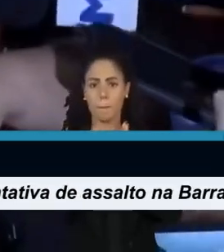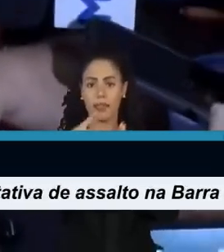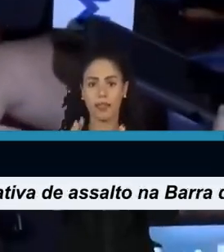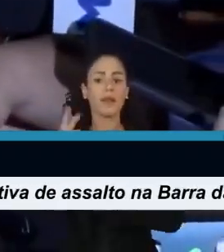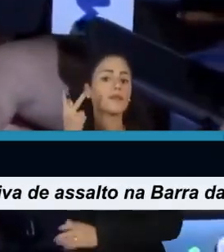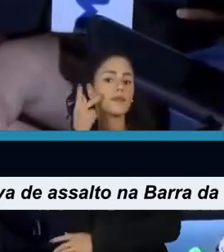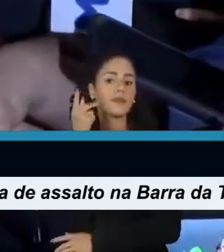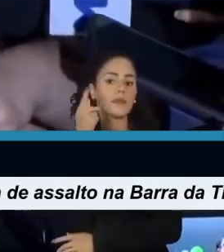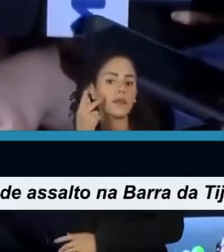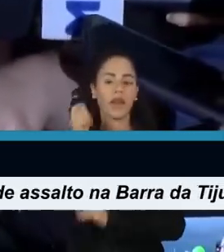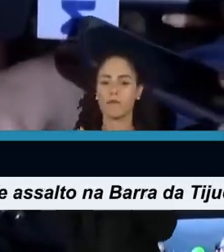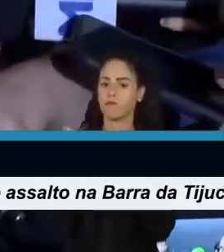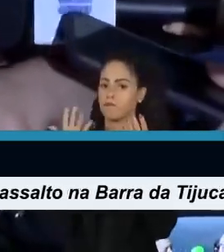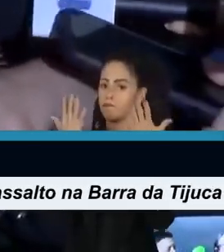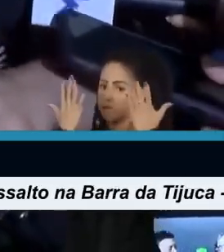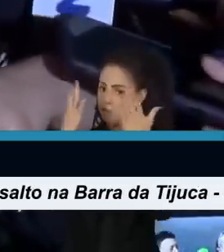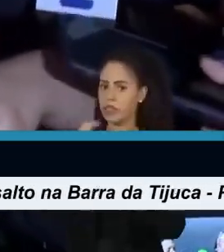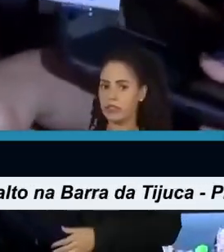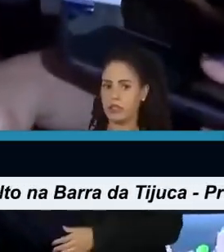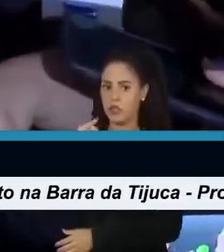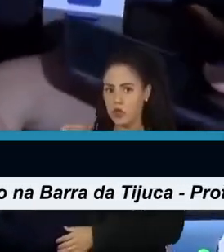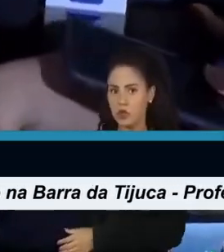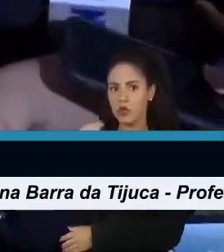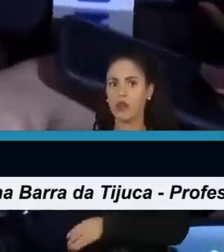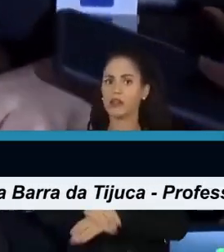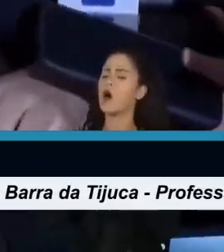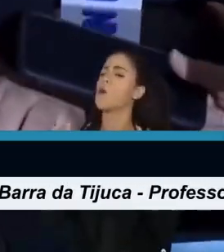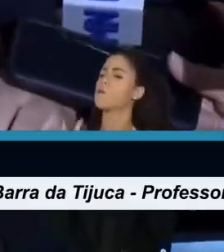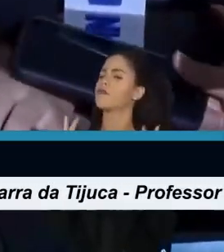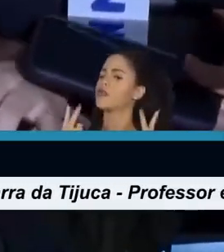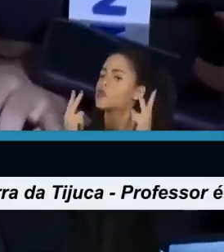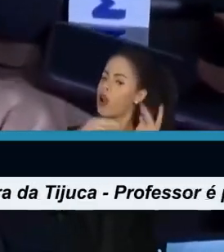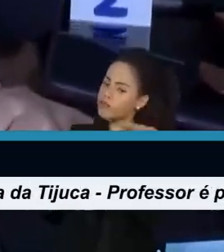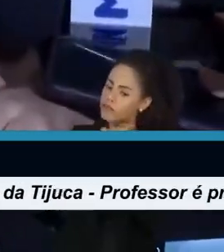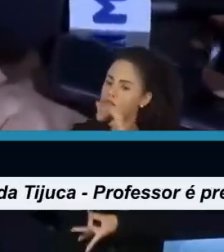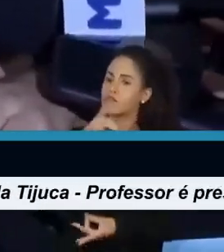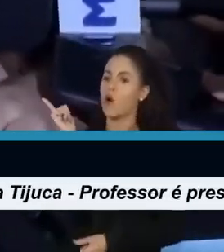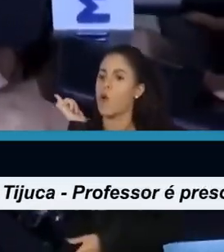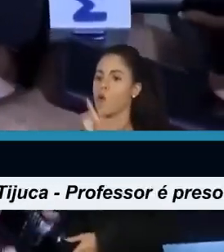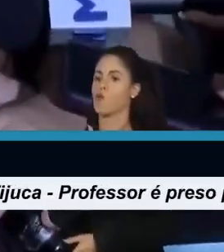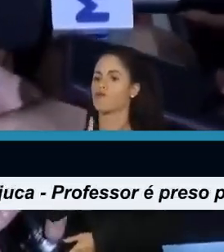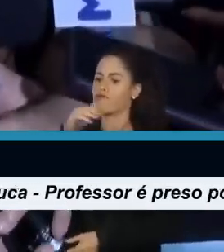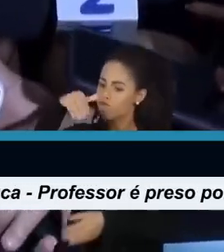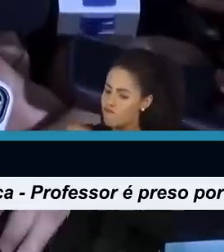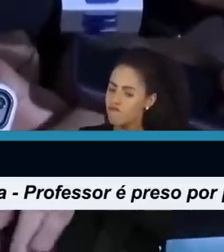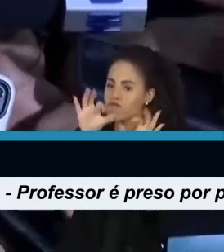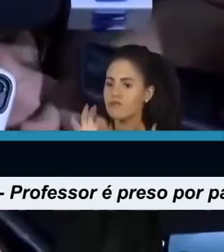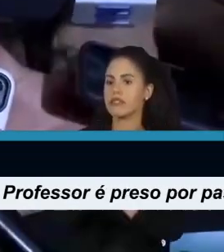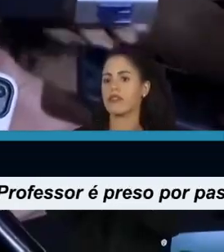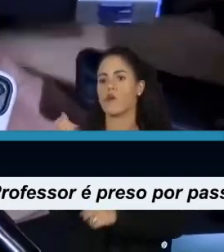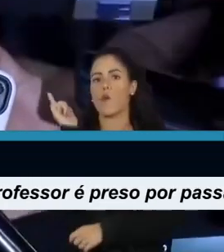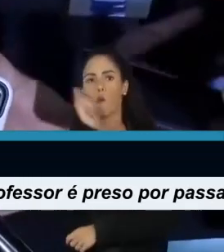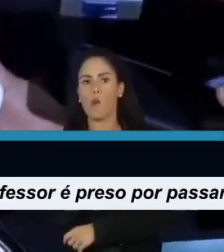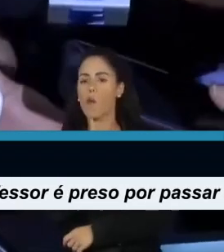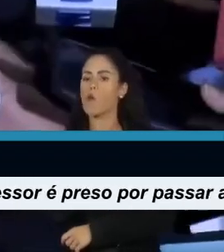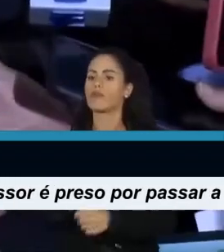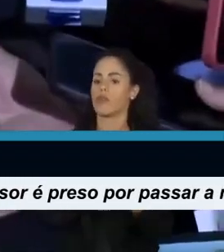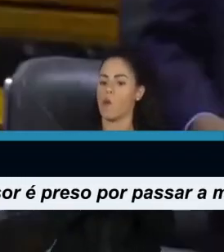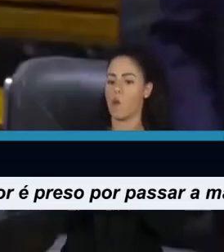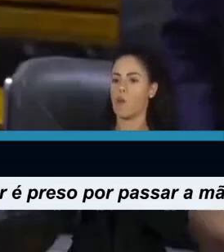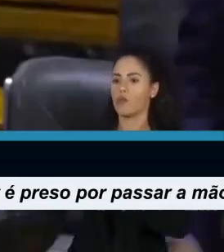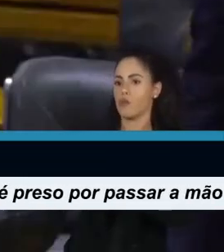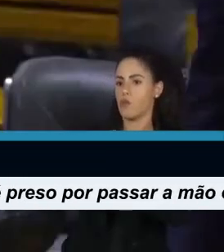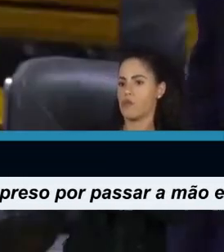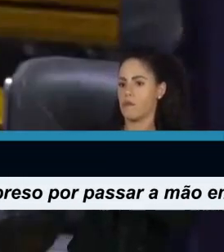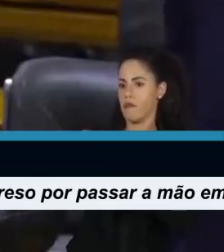Ceará, celebrou a decisão da CCJ. Foi uma vitória da democracia e do Estado Democrático de Direito e contra o crime organizado no